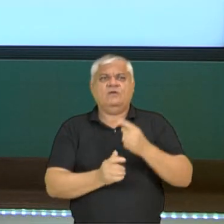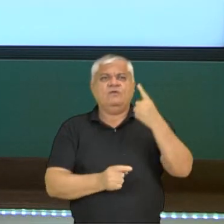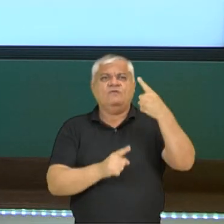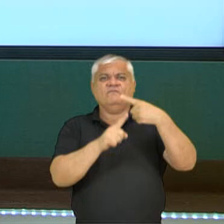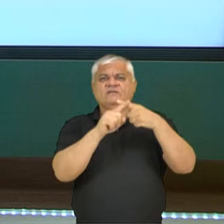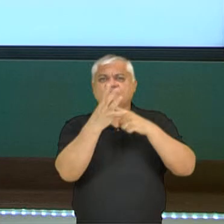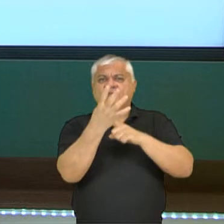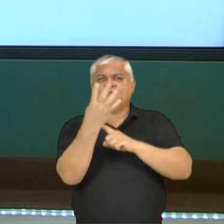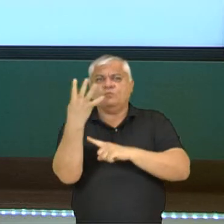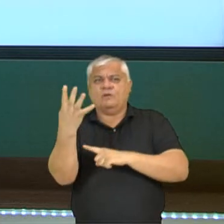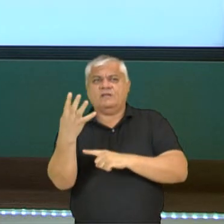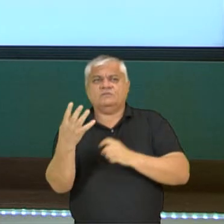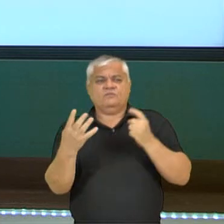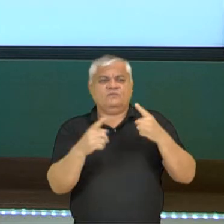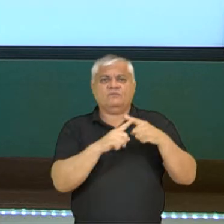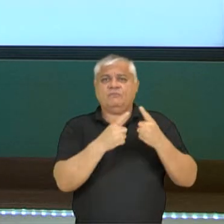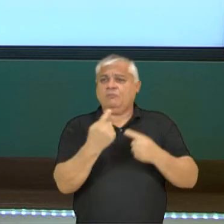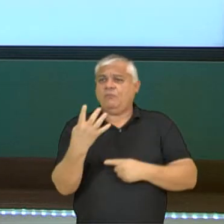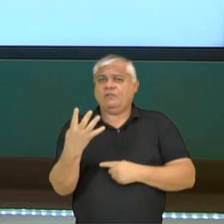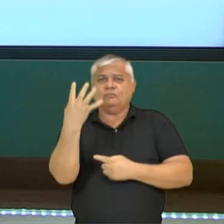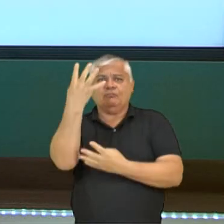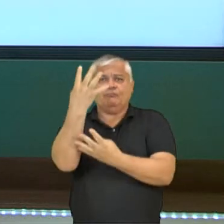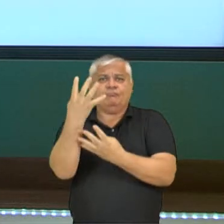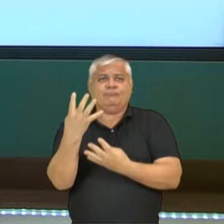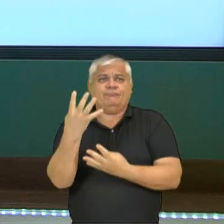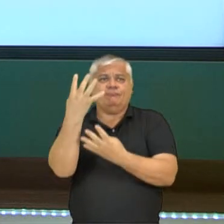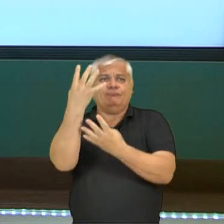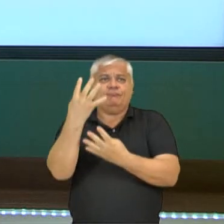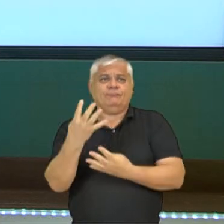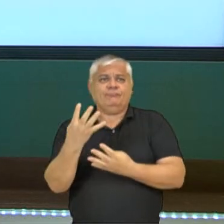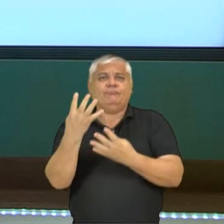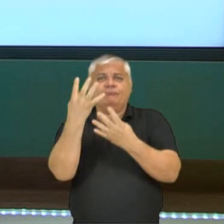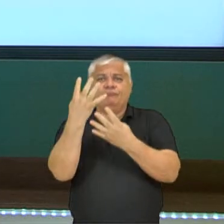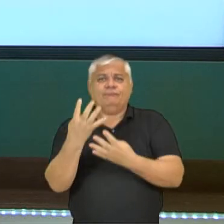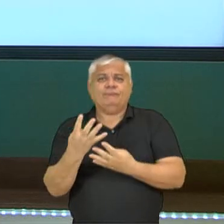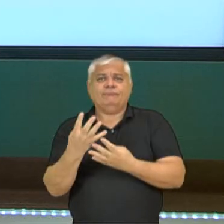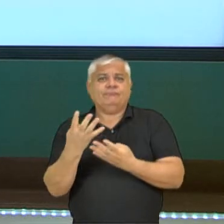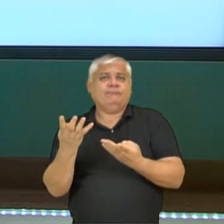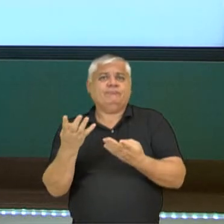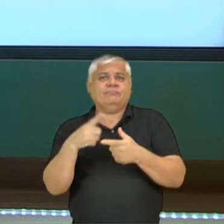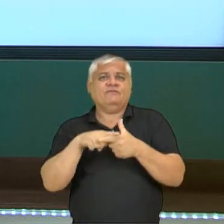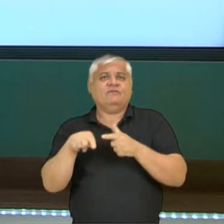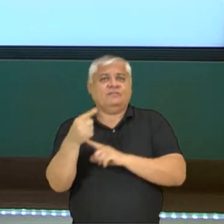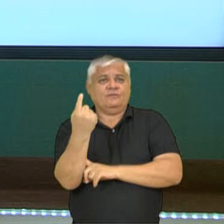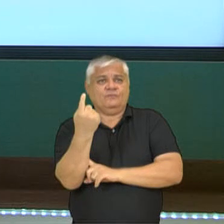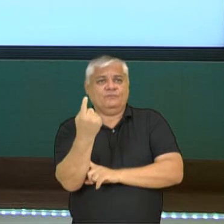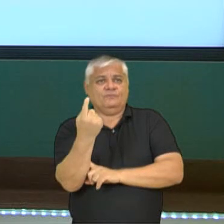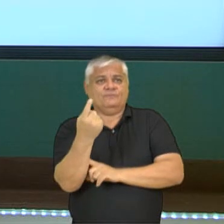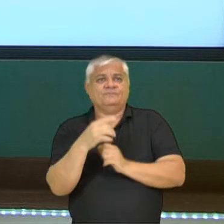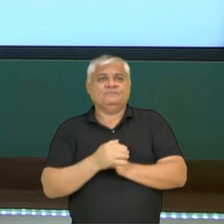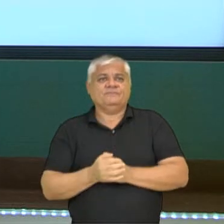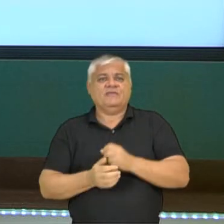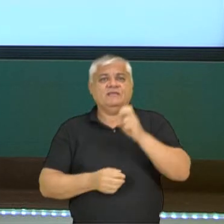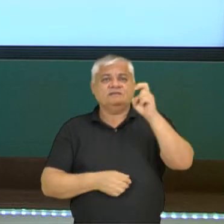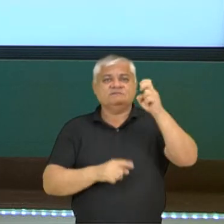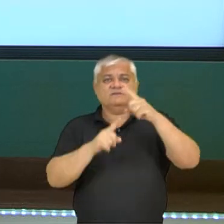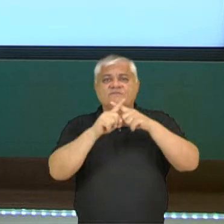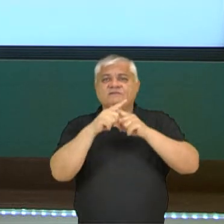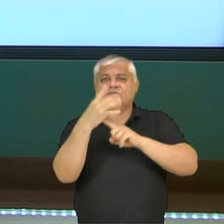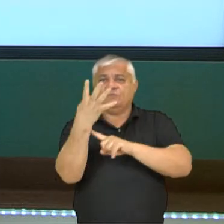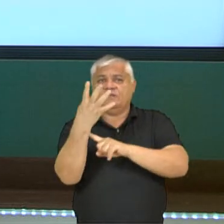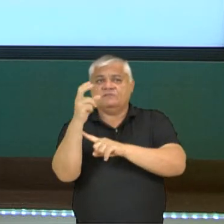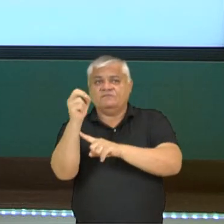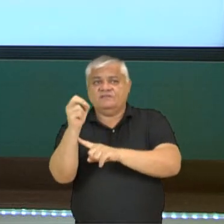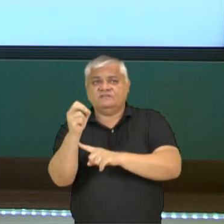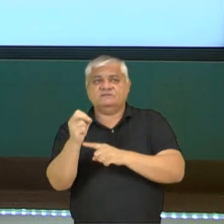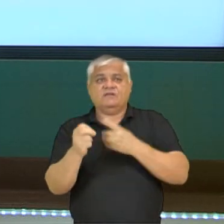4 é 4 e 4 vezes 1 é 4 também. 4 dividido por ele mesmo é 1. 5 vezes 4 é